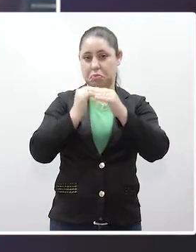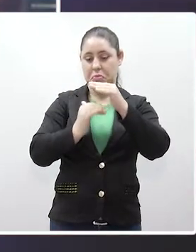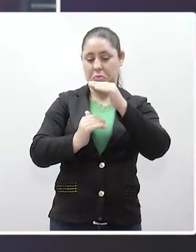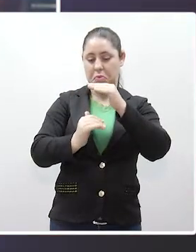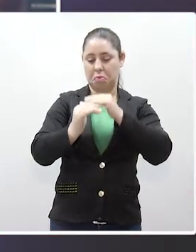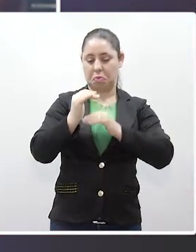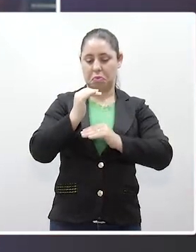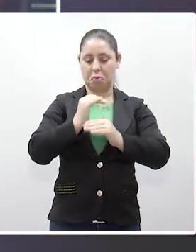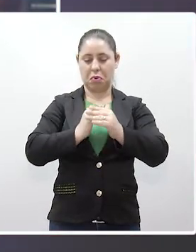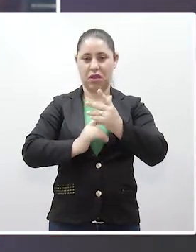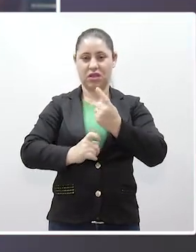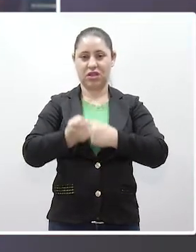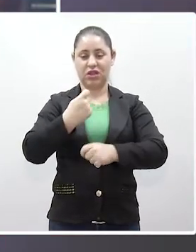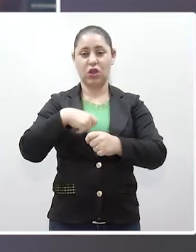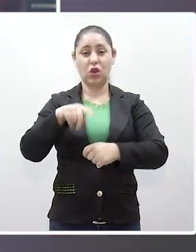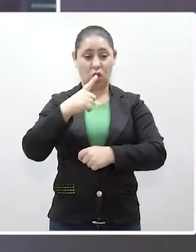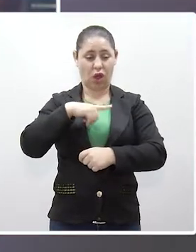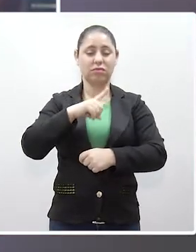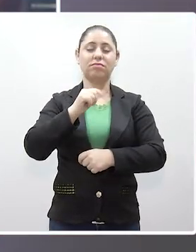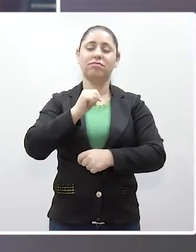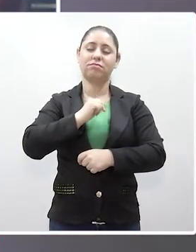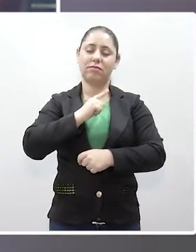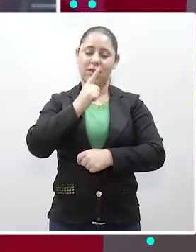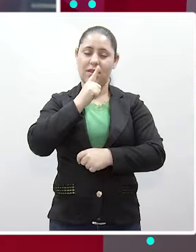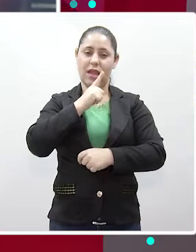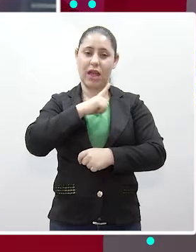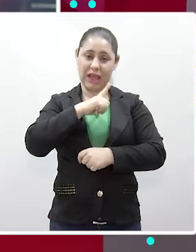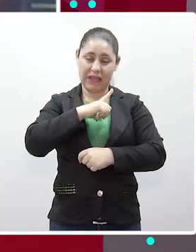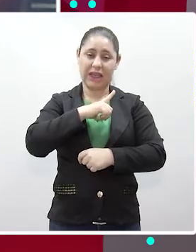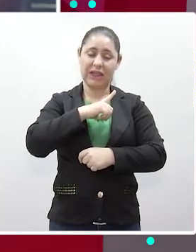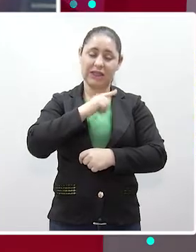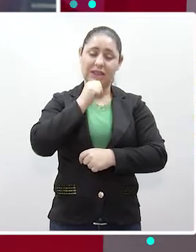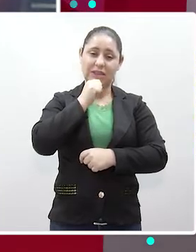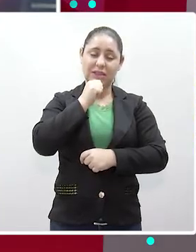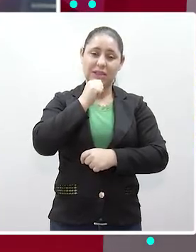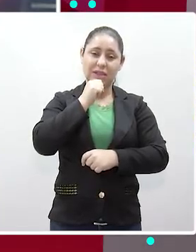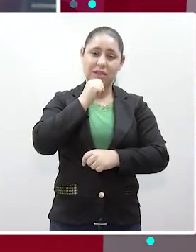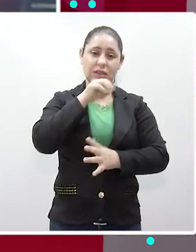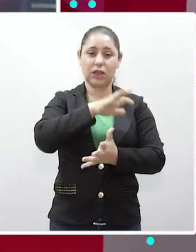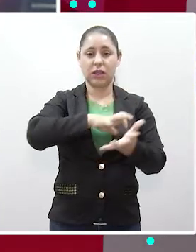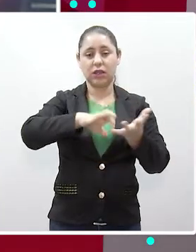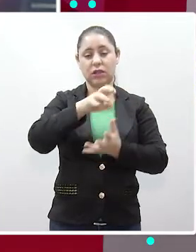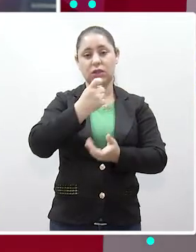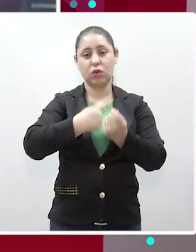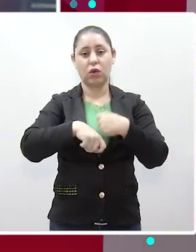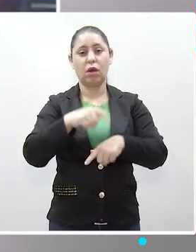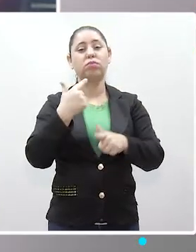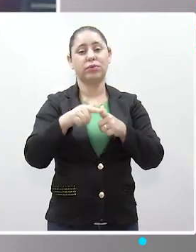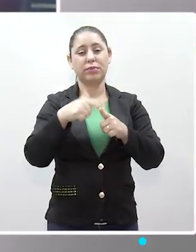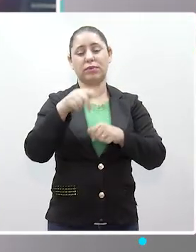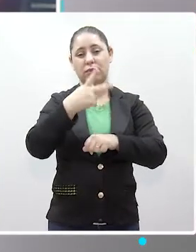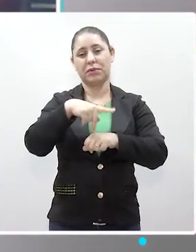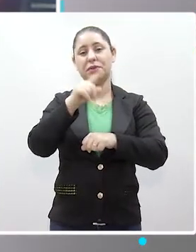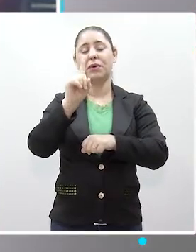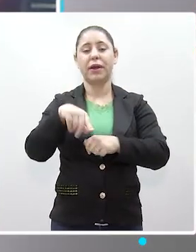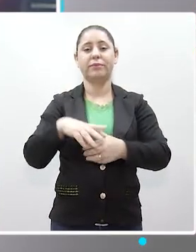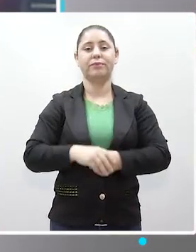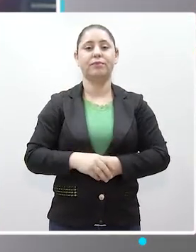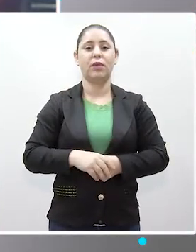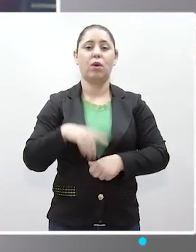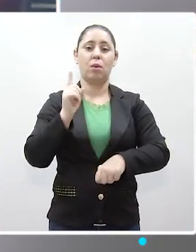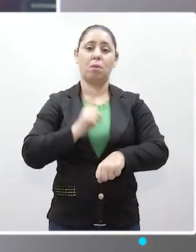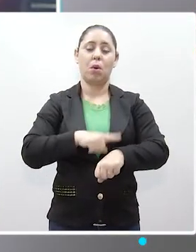chama na atividade econômica, e a gente ainda está numa crise econômica. Então, esse é o problema do Brasil. O Brasil está num